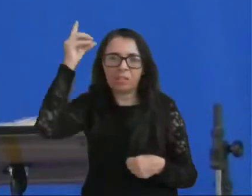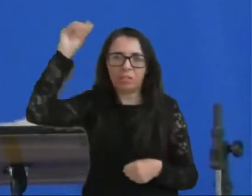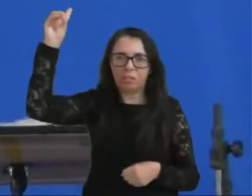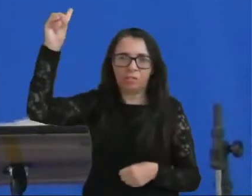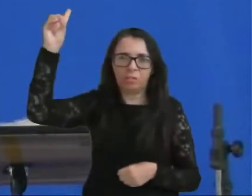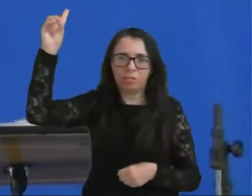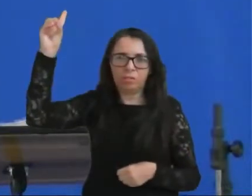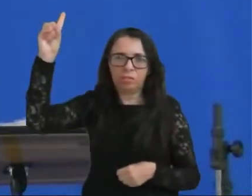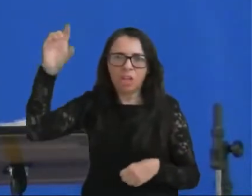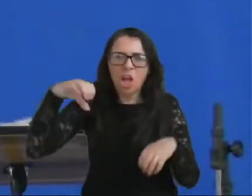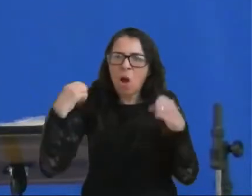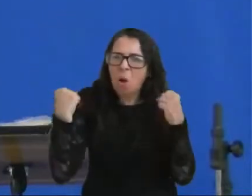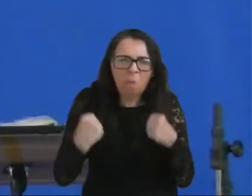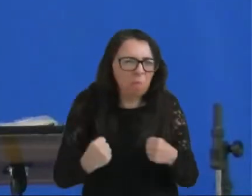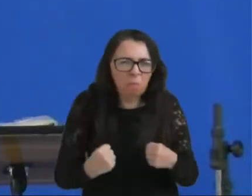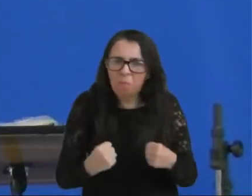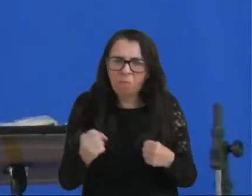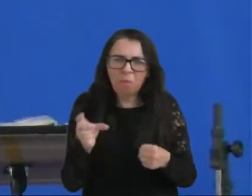participado do corpo da igreja.